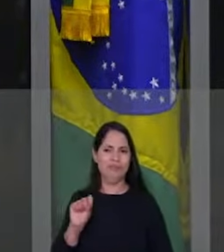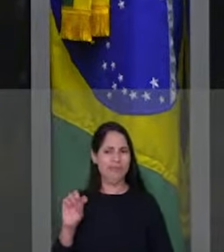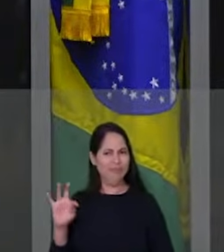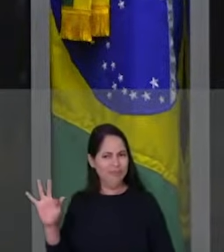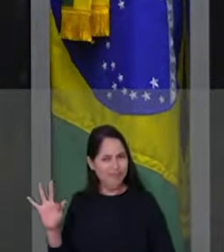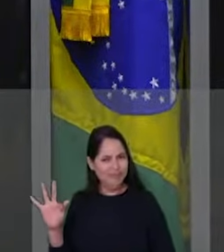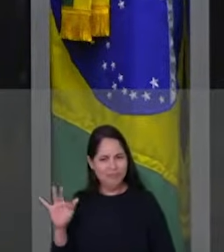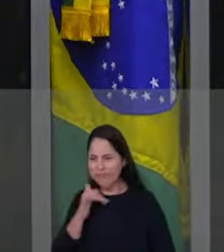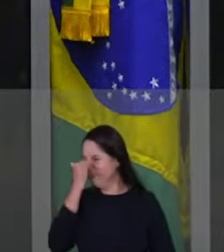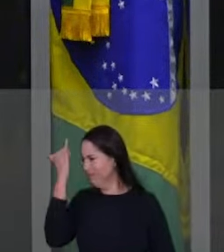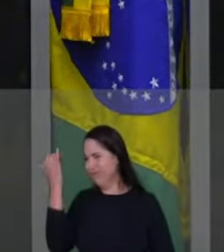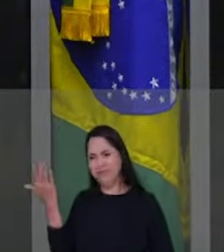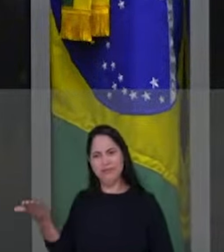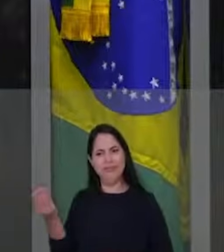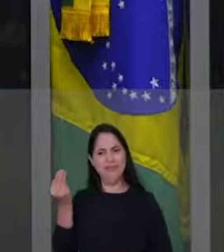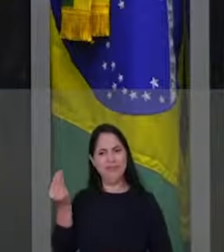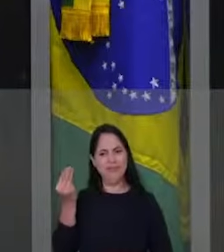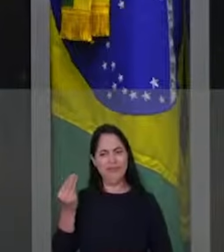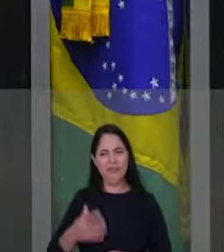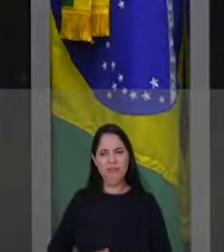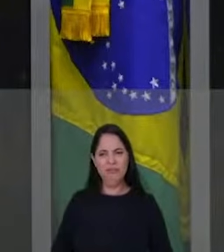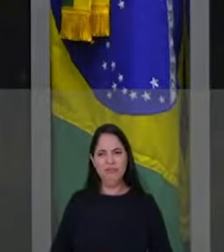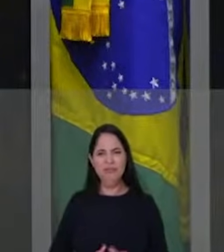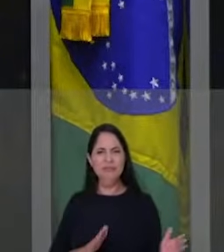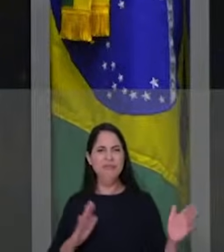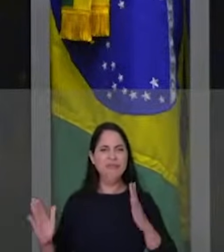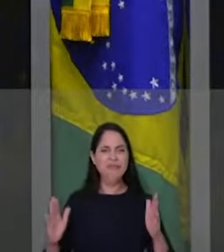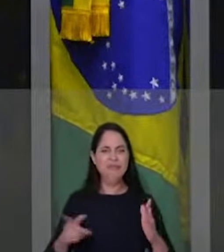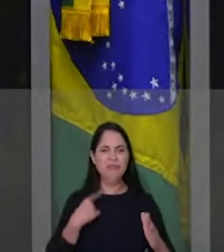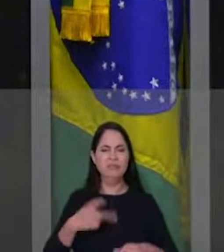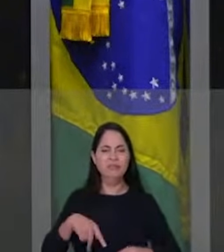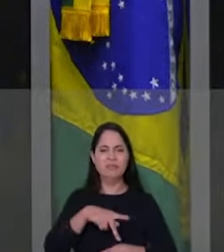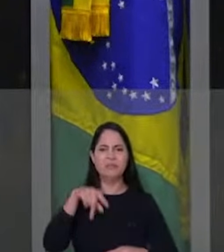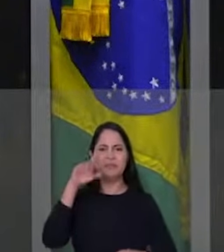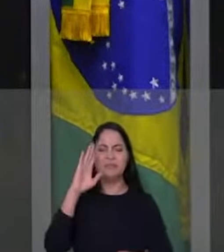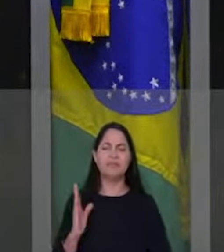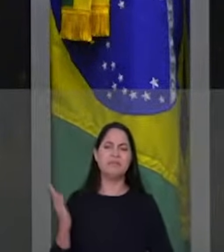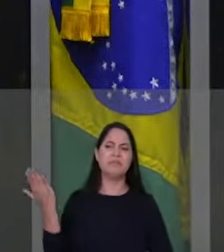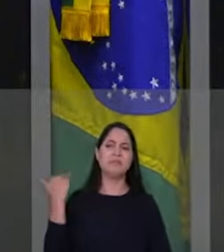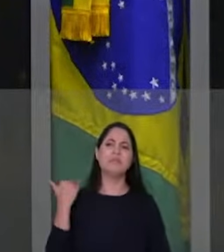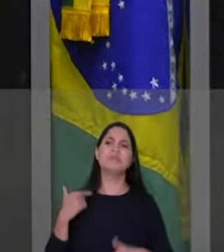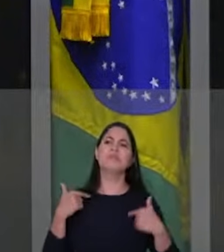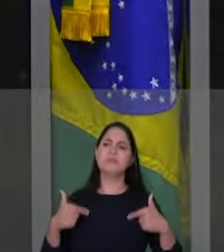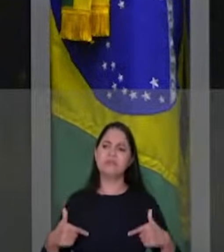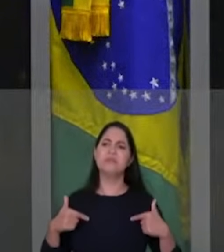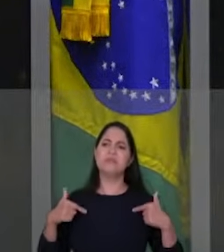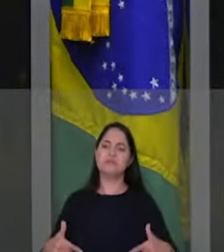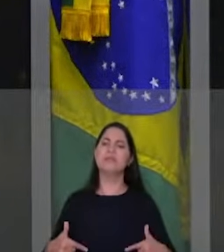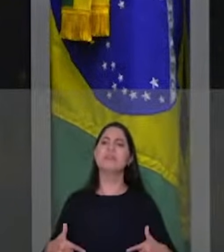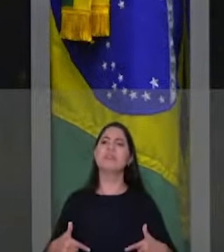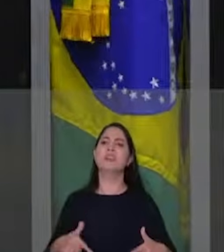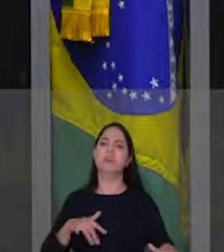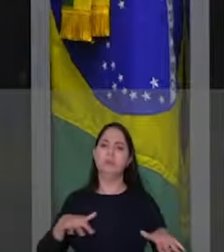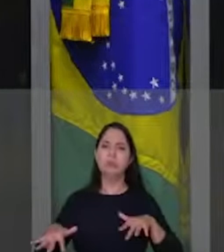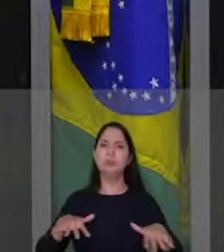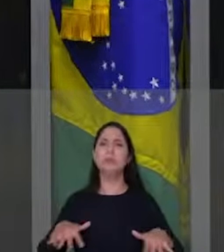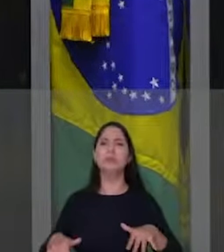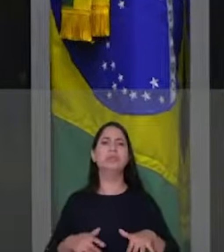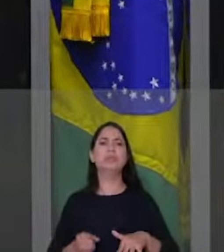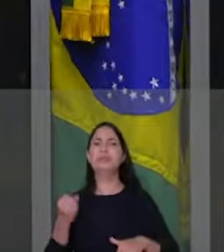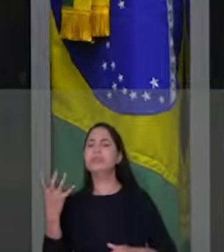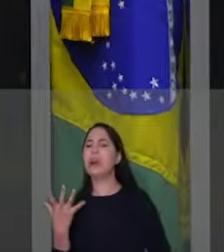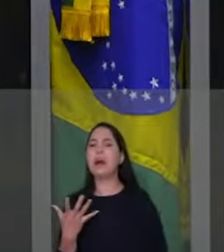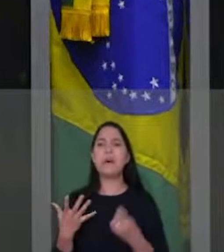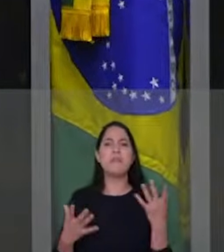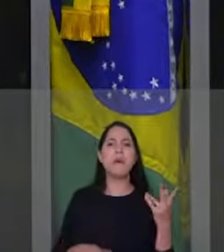STF. No momento em que o Brasil estava fazendo uma grande manifestação, milhões de pessoas